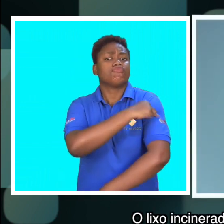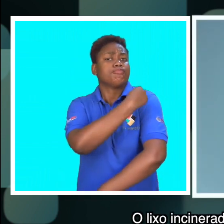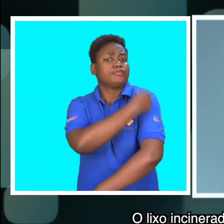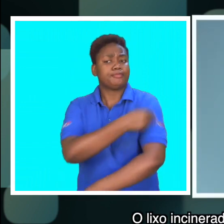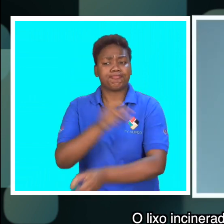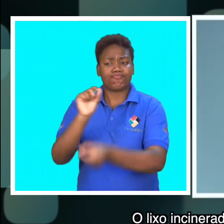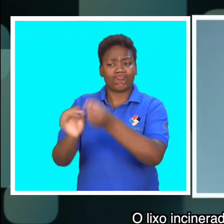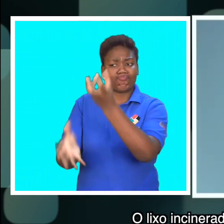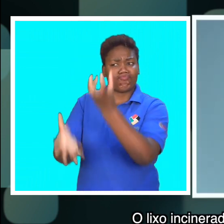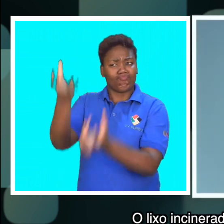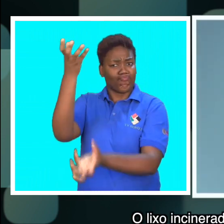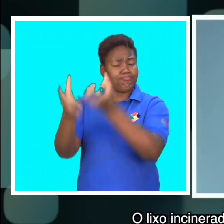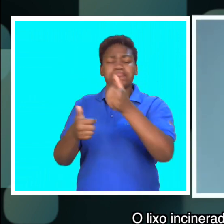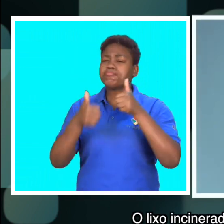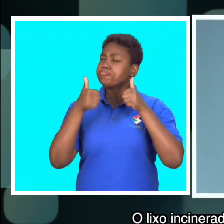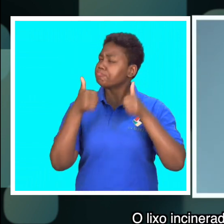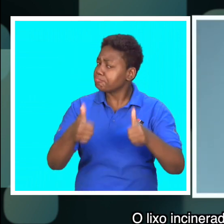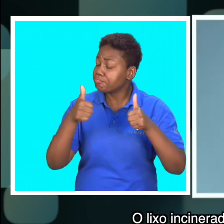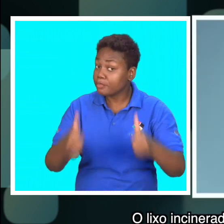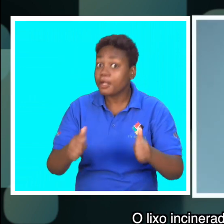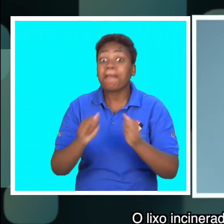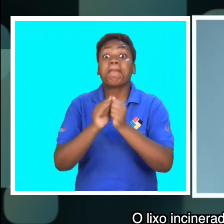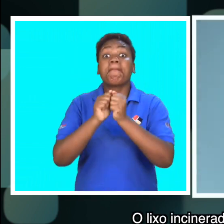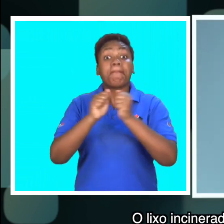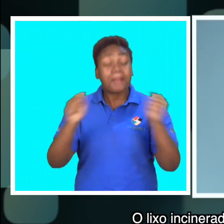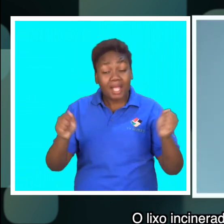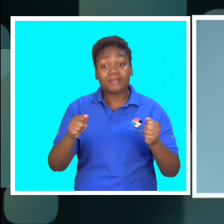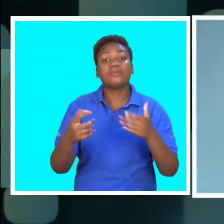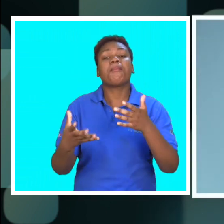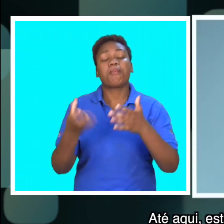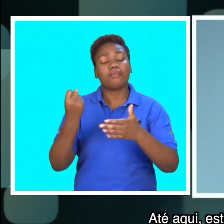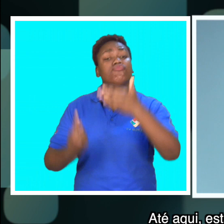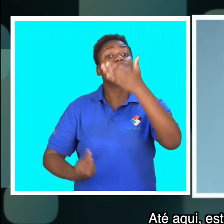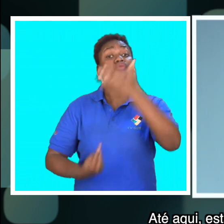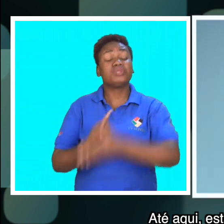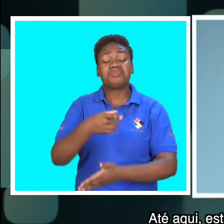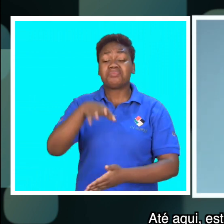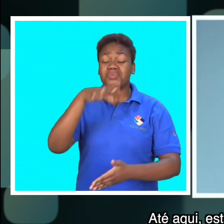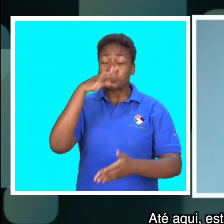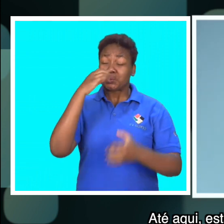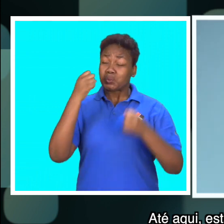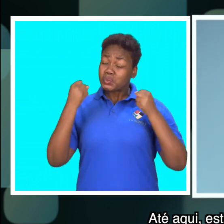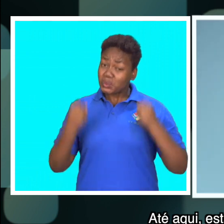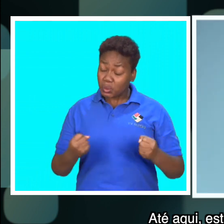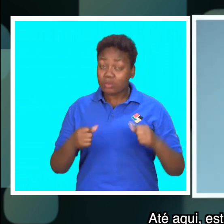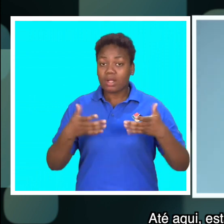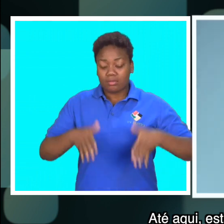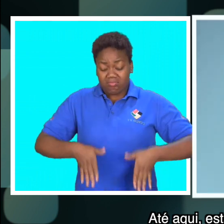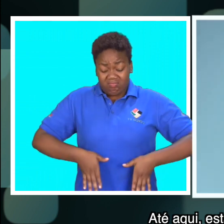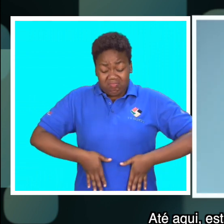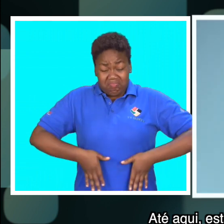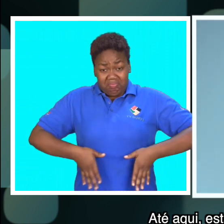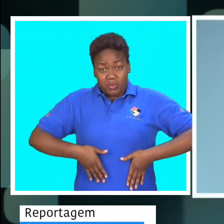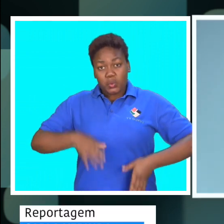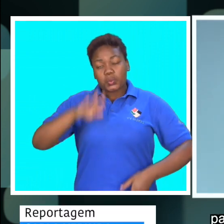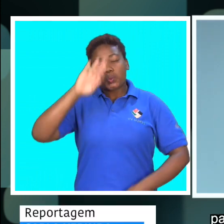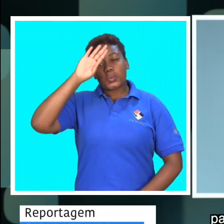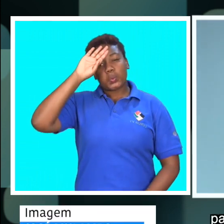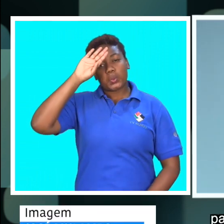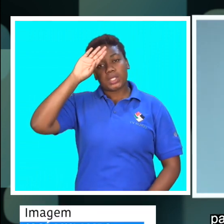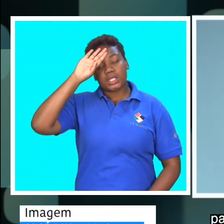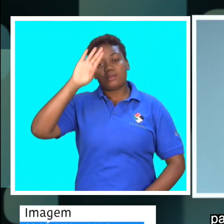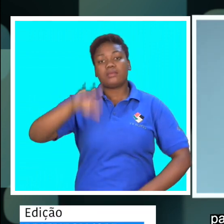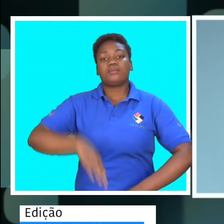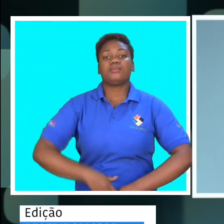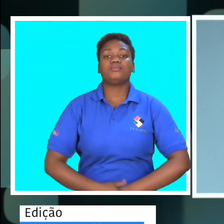lixo incinerado provoca problemas pulmonares como qualquer outro. Até aqui, esta é a melhor saída encontrada por este centro